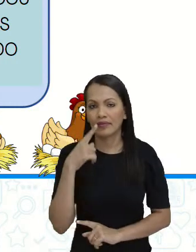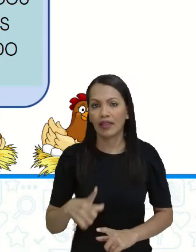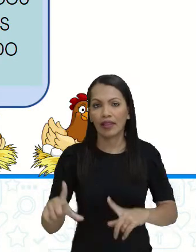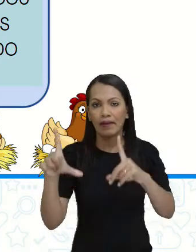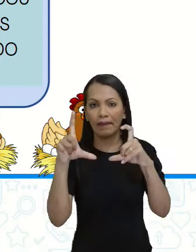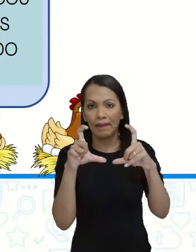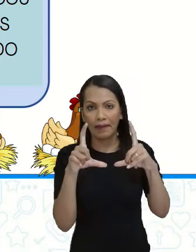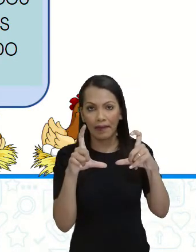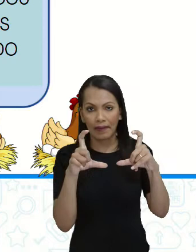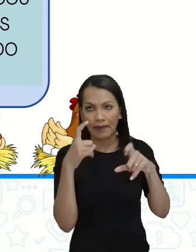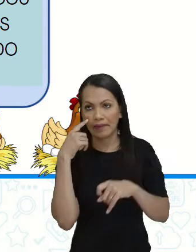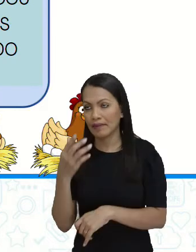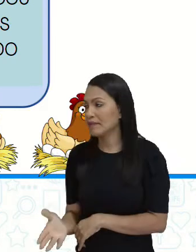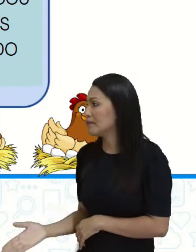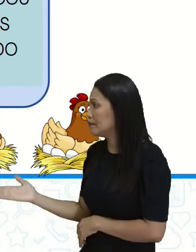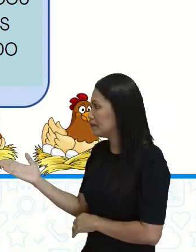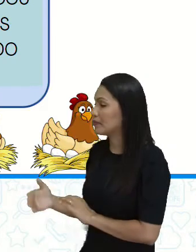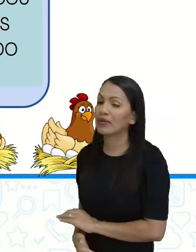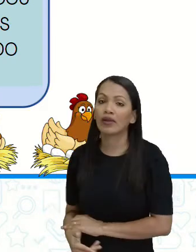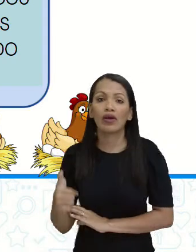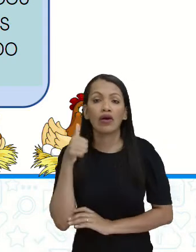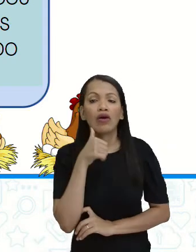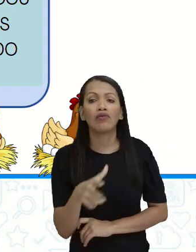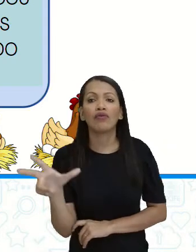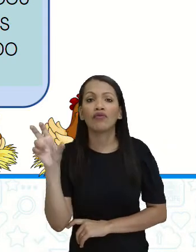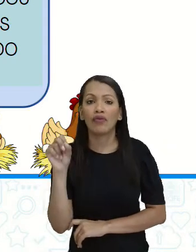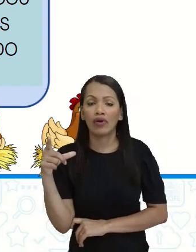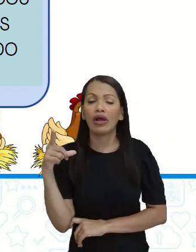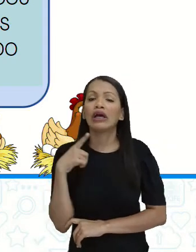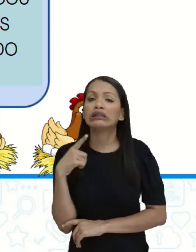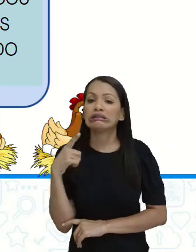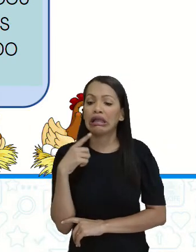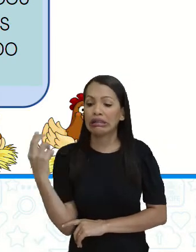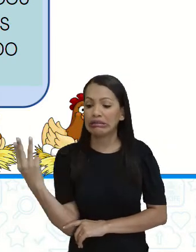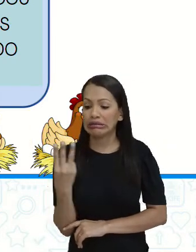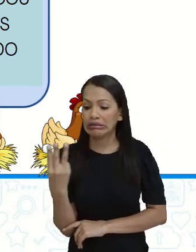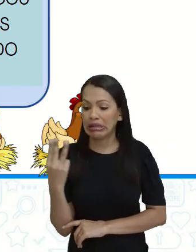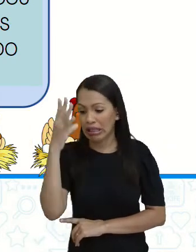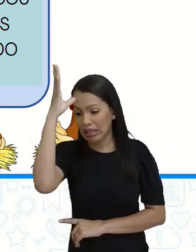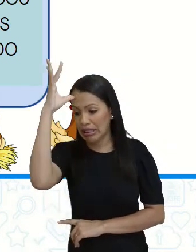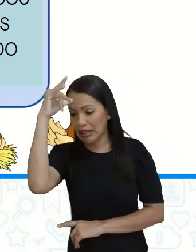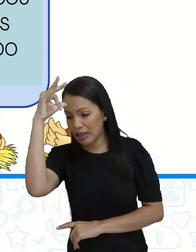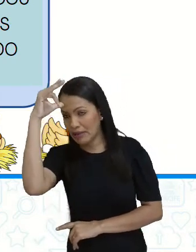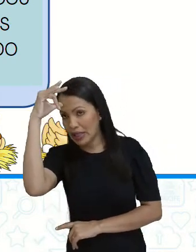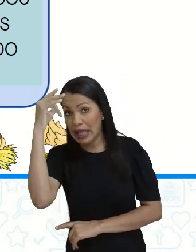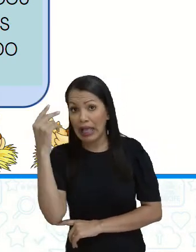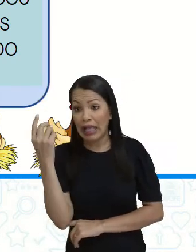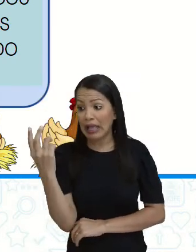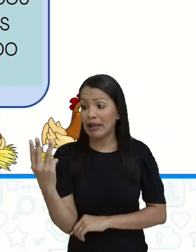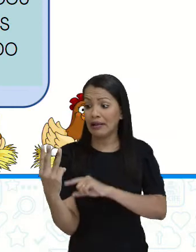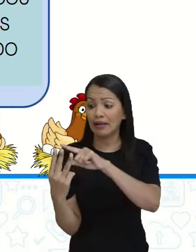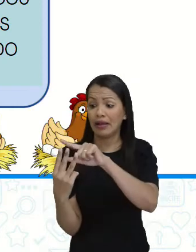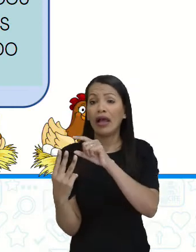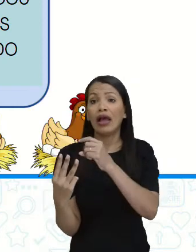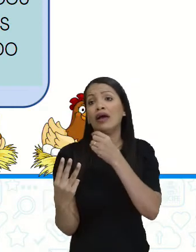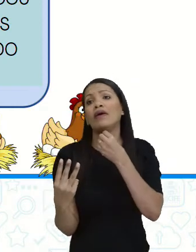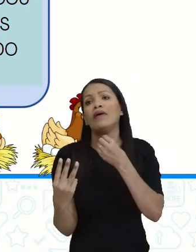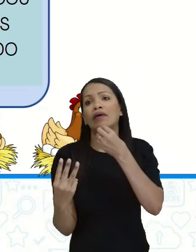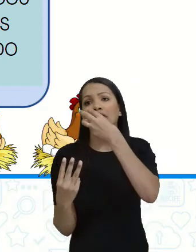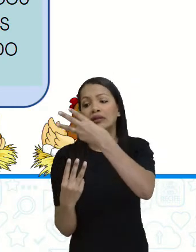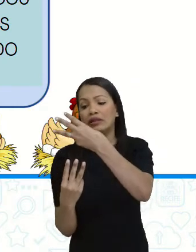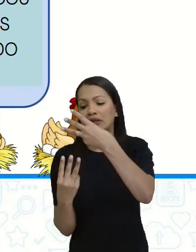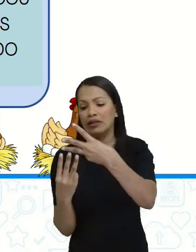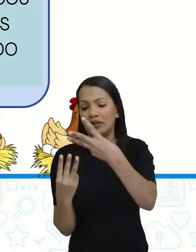daí aí em casa. A vovó tem 3 galinhas, se cada uma chocou 3 ovos, quantos pintinhos ao todos nasceram? Printa